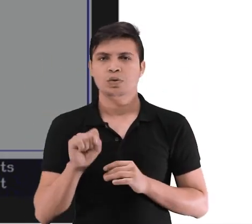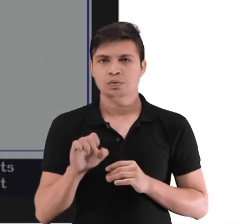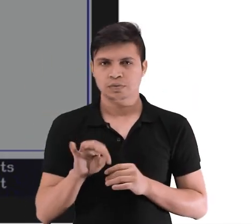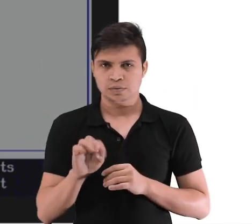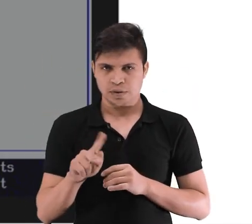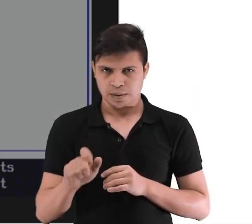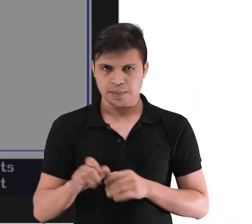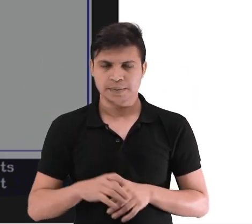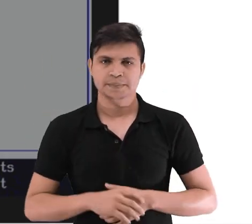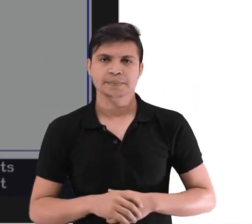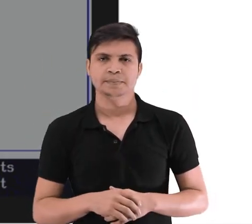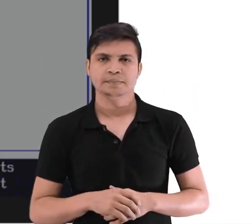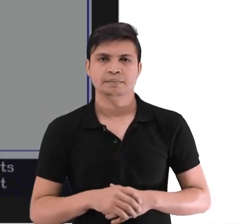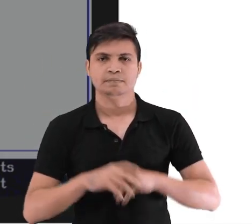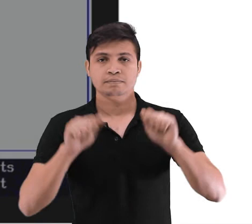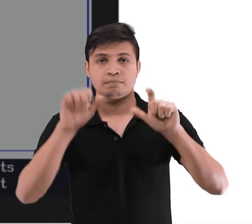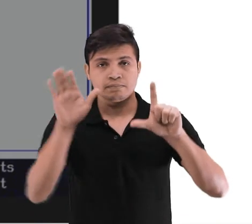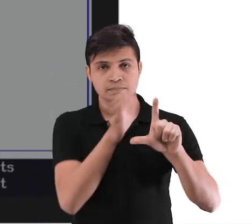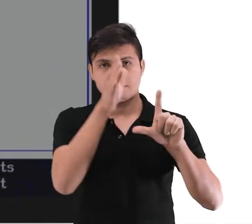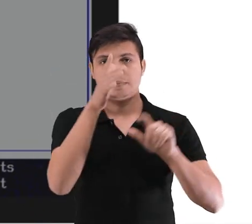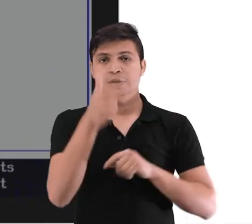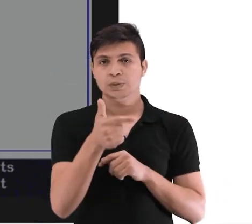para a segunda aba.